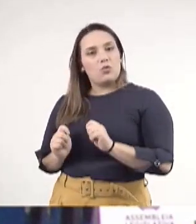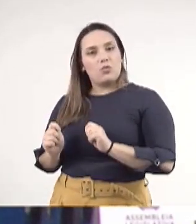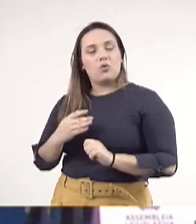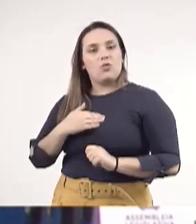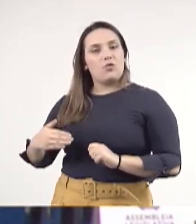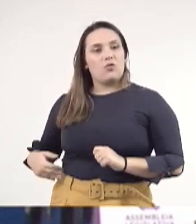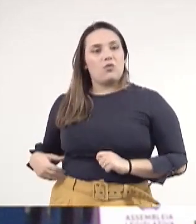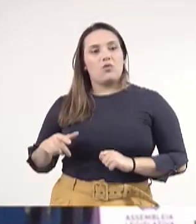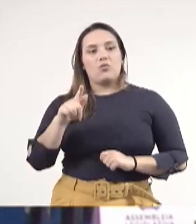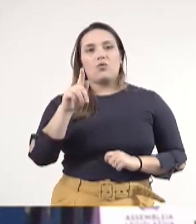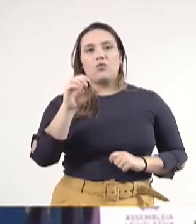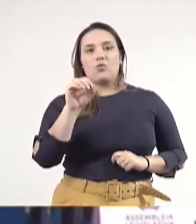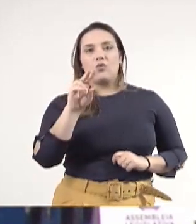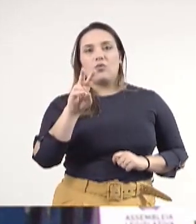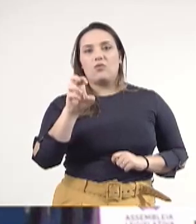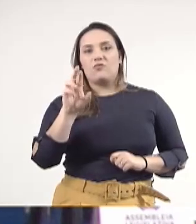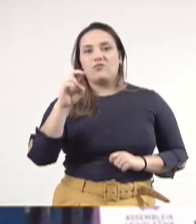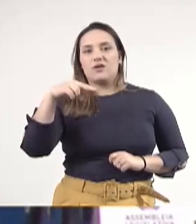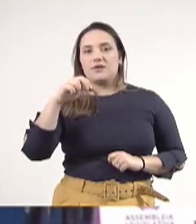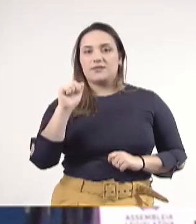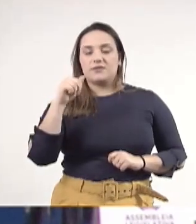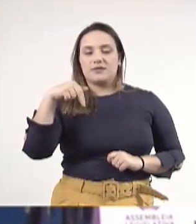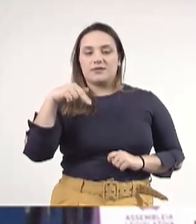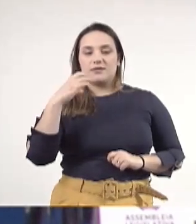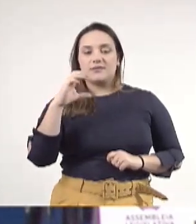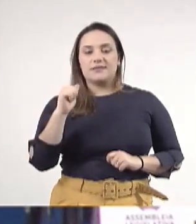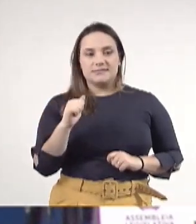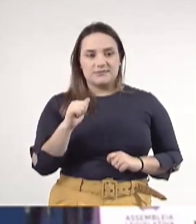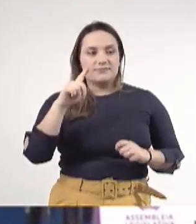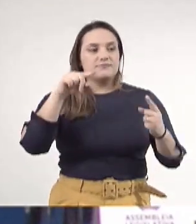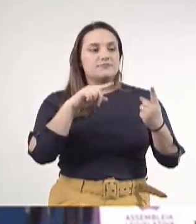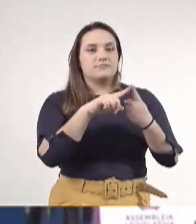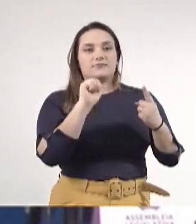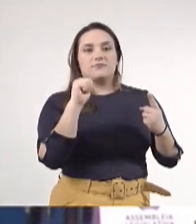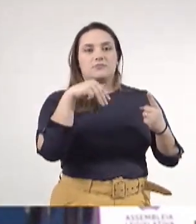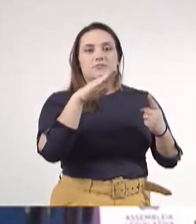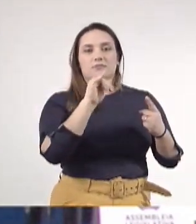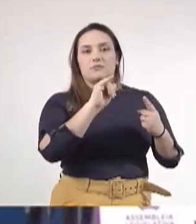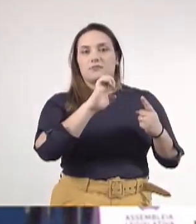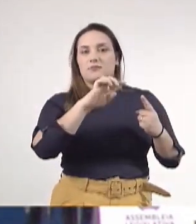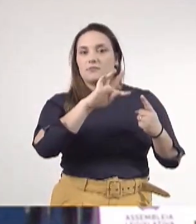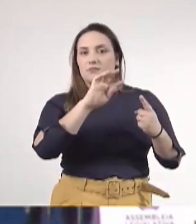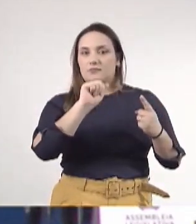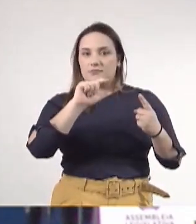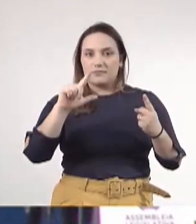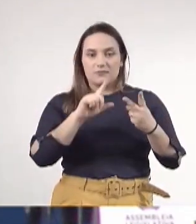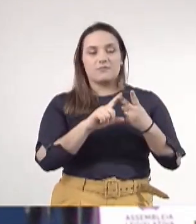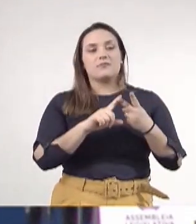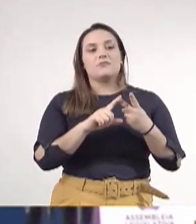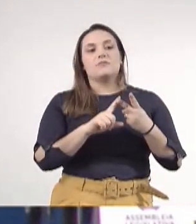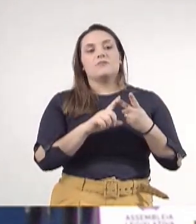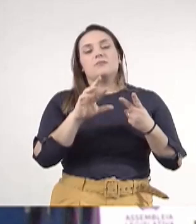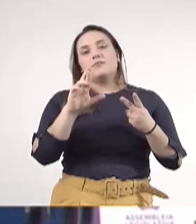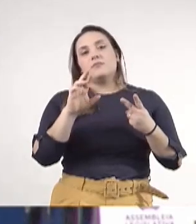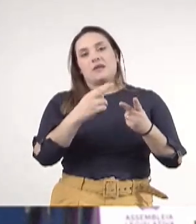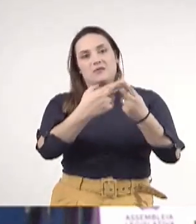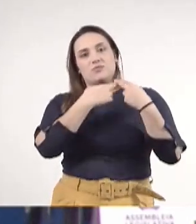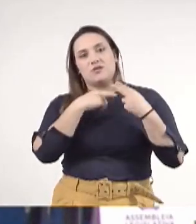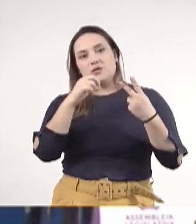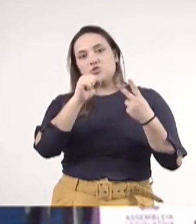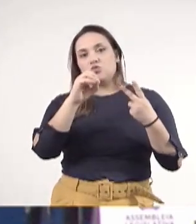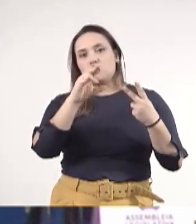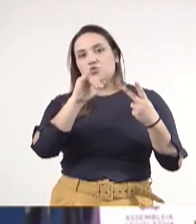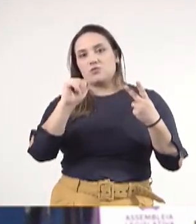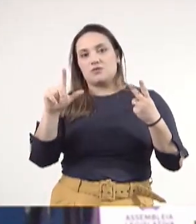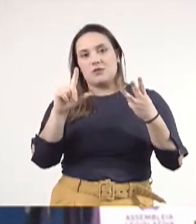as três coisas, né? O ambiental, a responsabilidade social e a governança. Não dá para